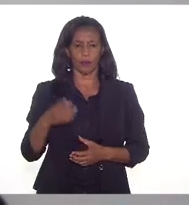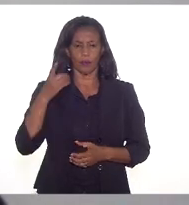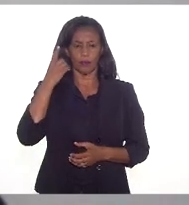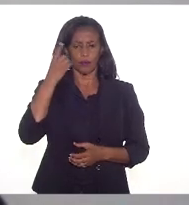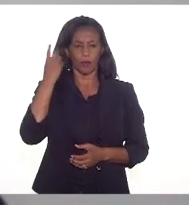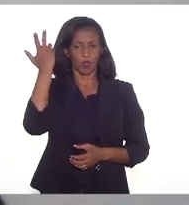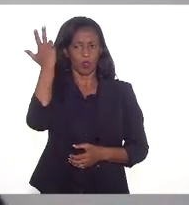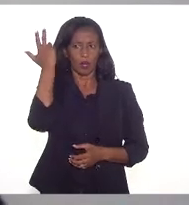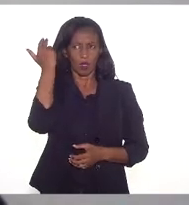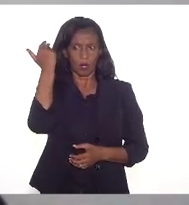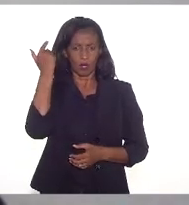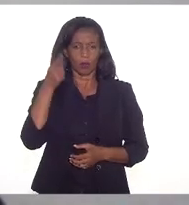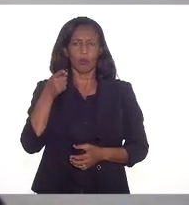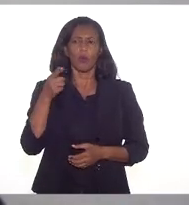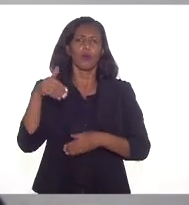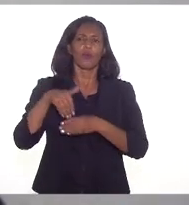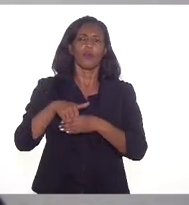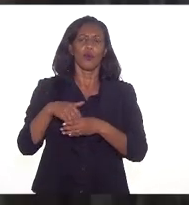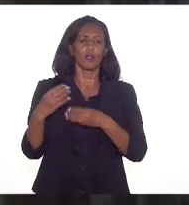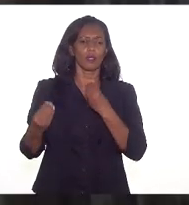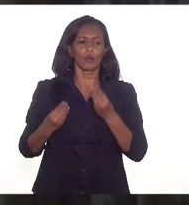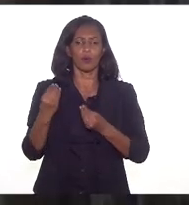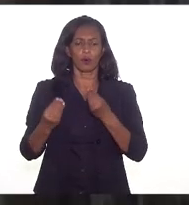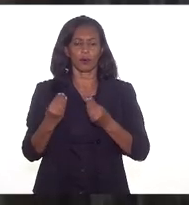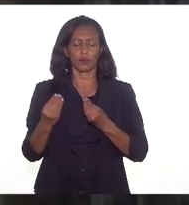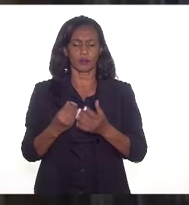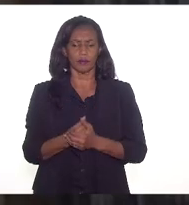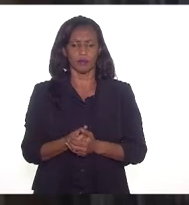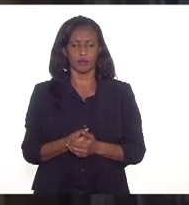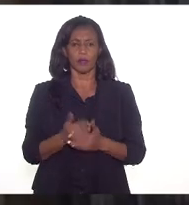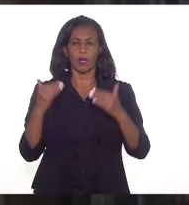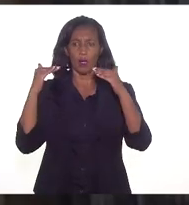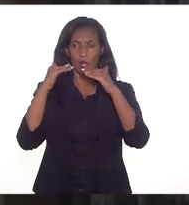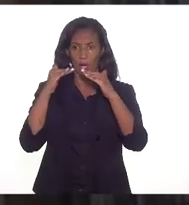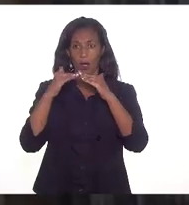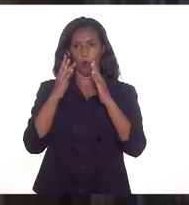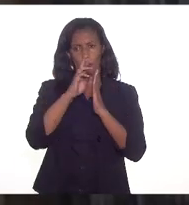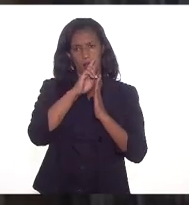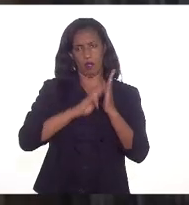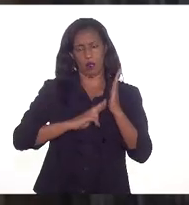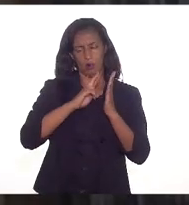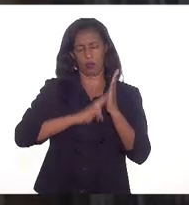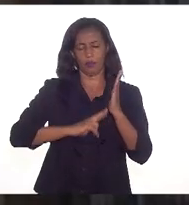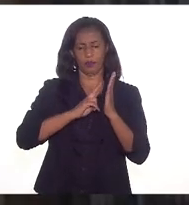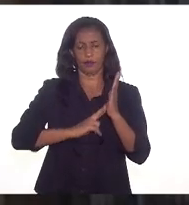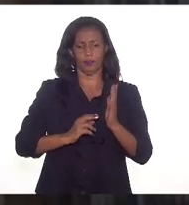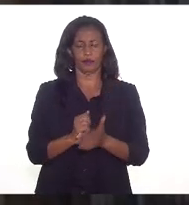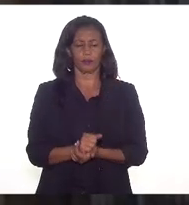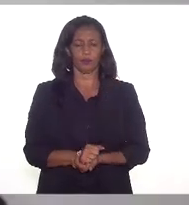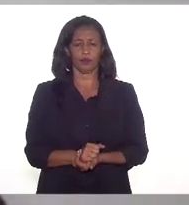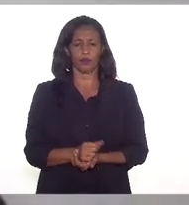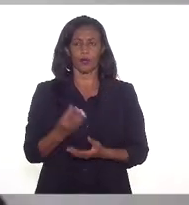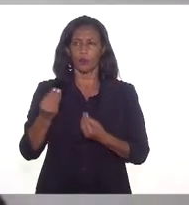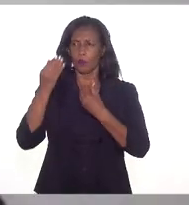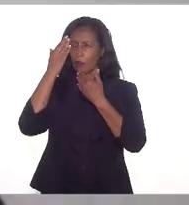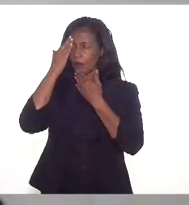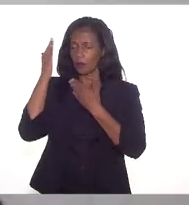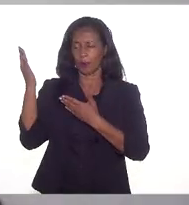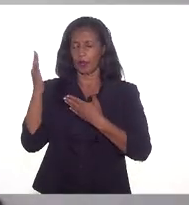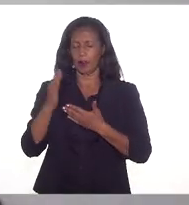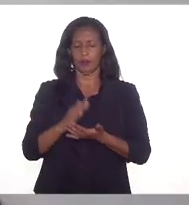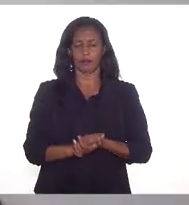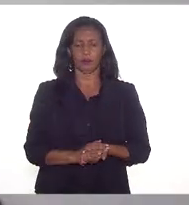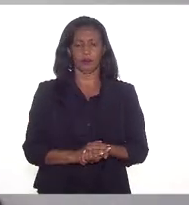Deputado Eliomar Coelho, como vota? Acompanha o relator também. Muito obrigado.